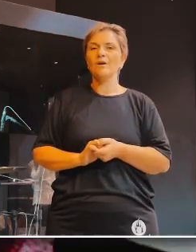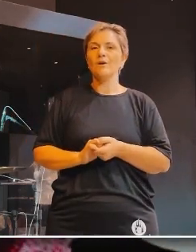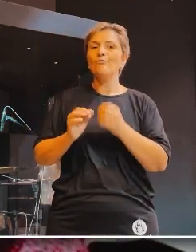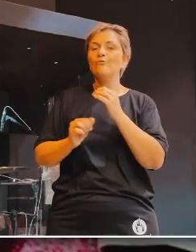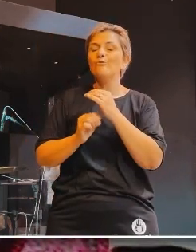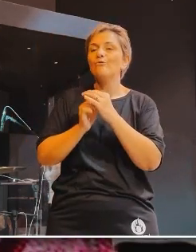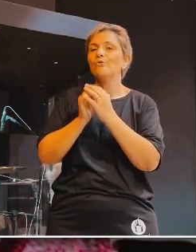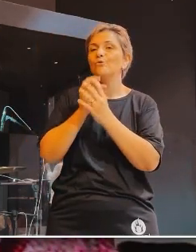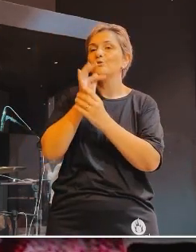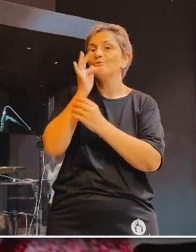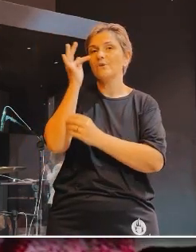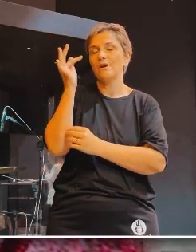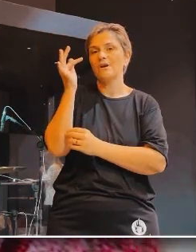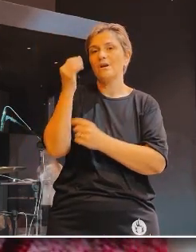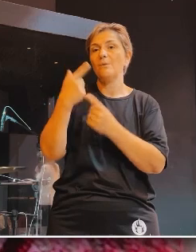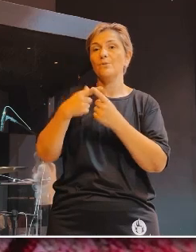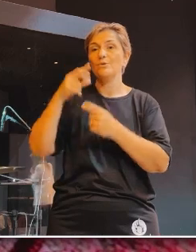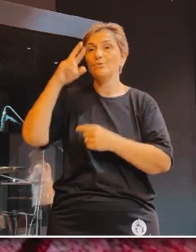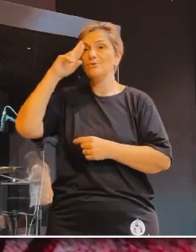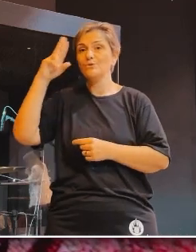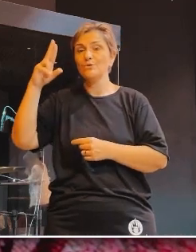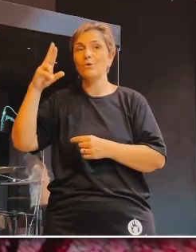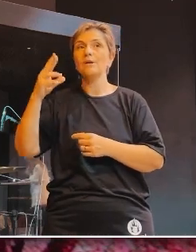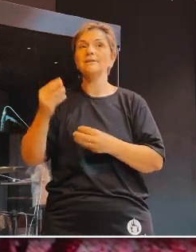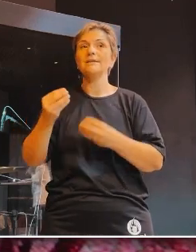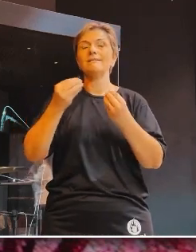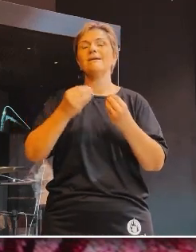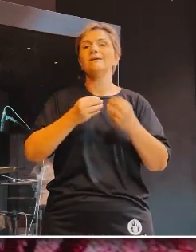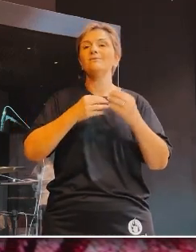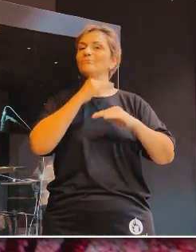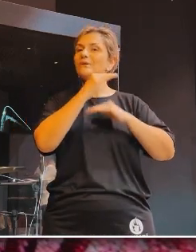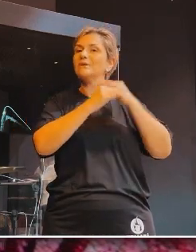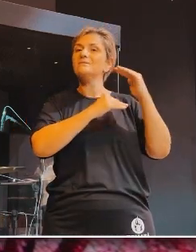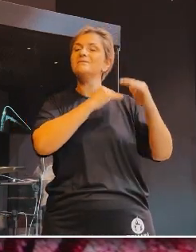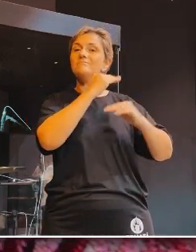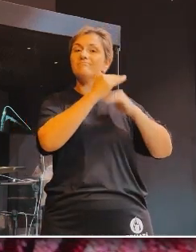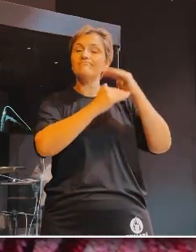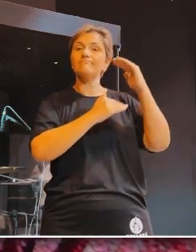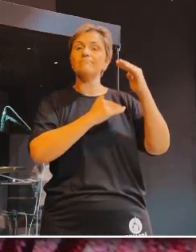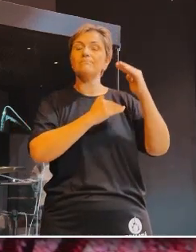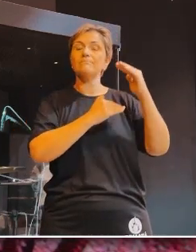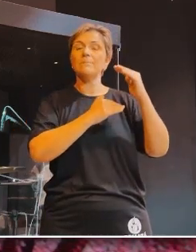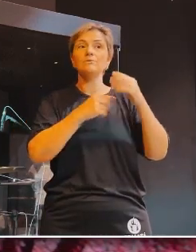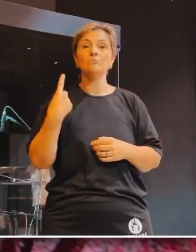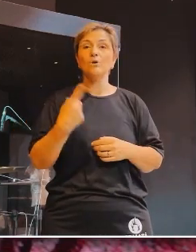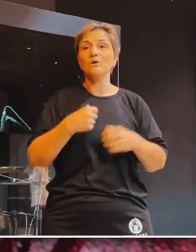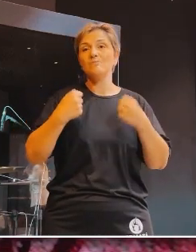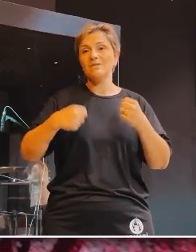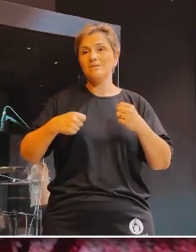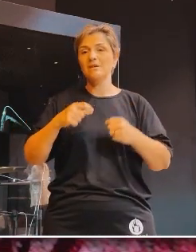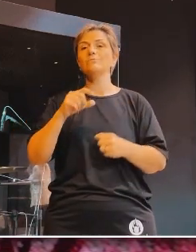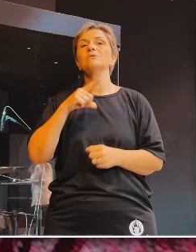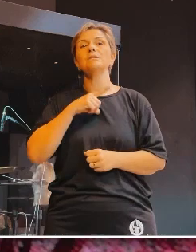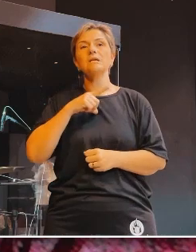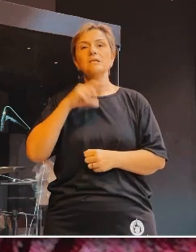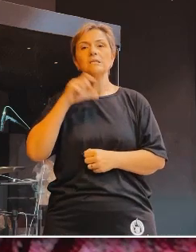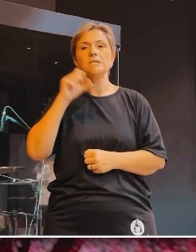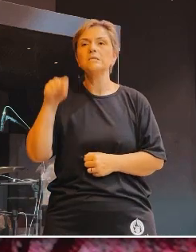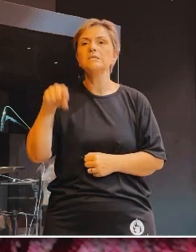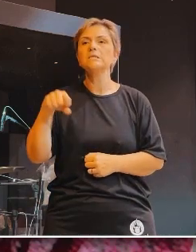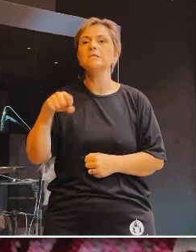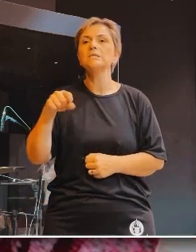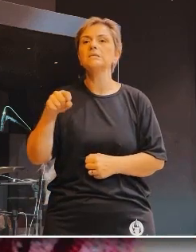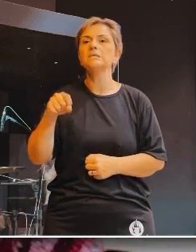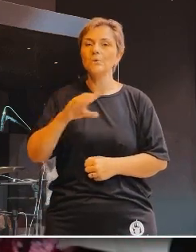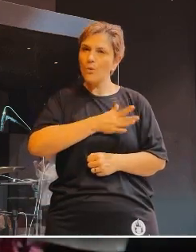frutificará, porque é o Senhor quem dá o crescimento. Então nós precisamos ter sim um